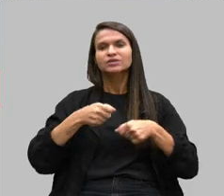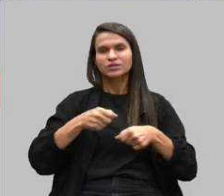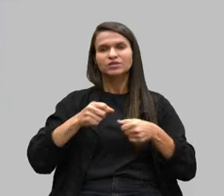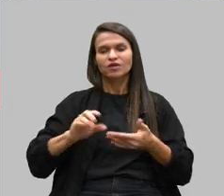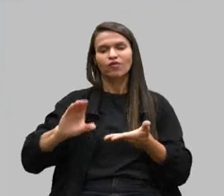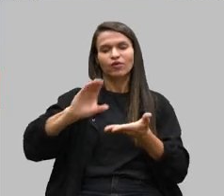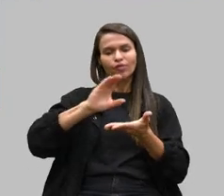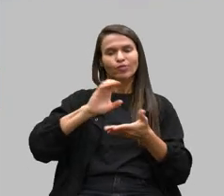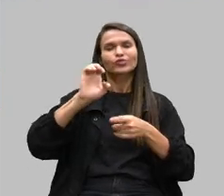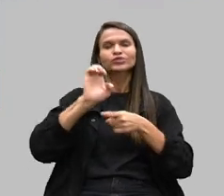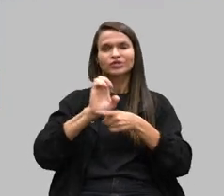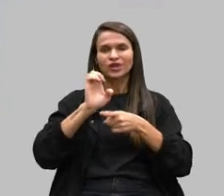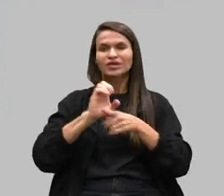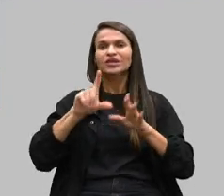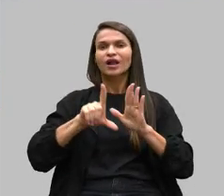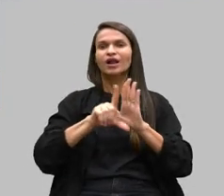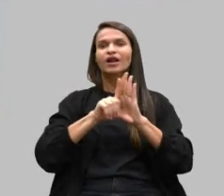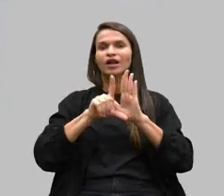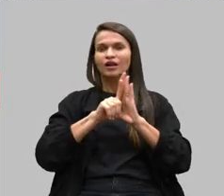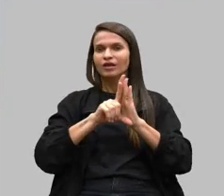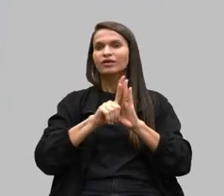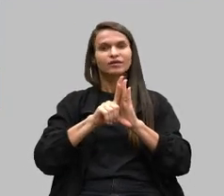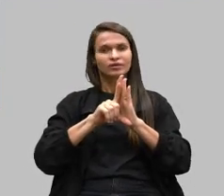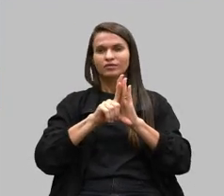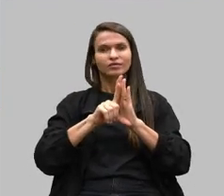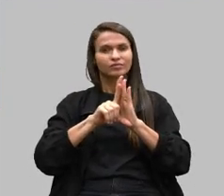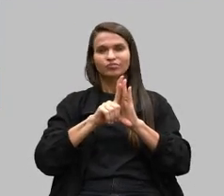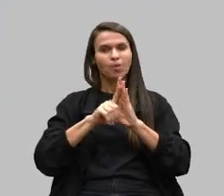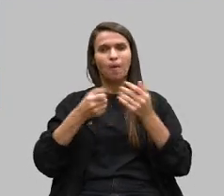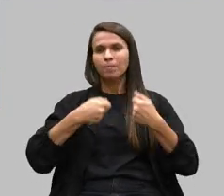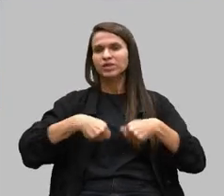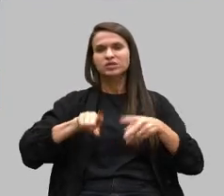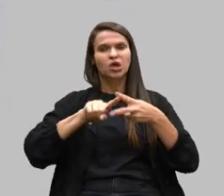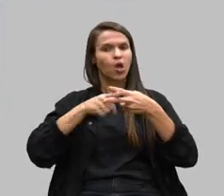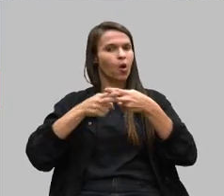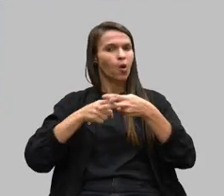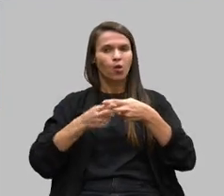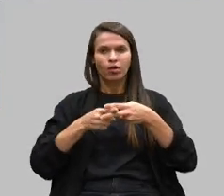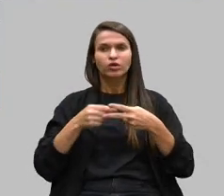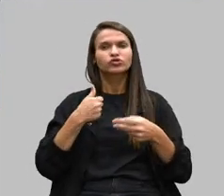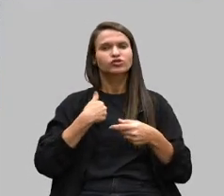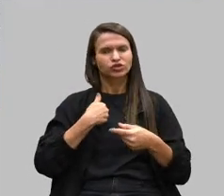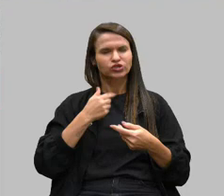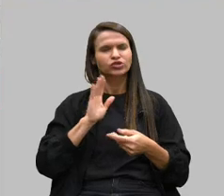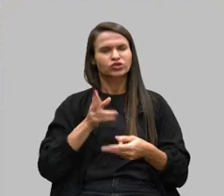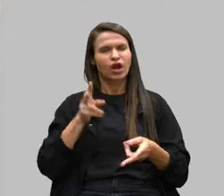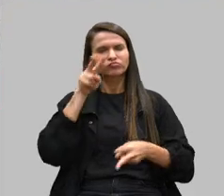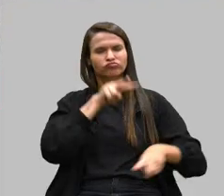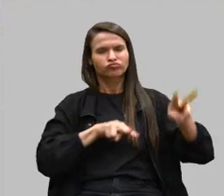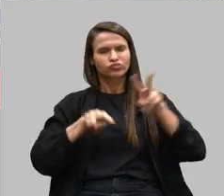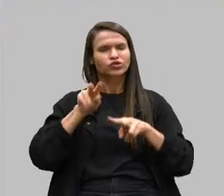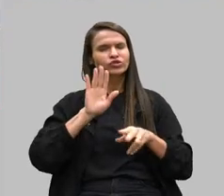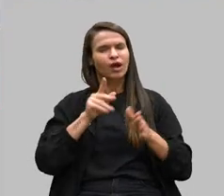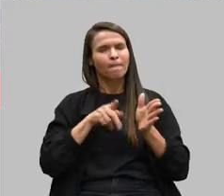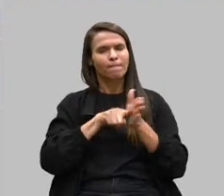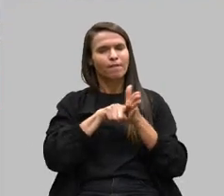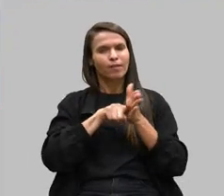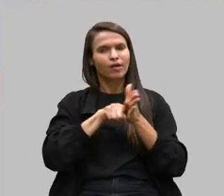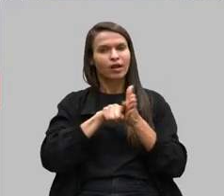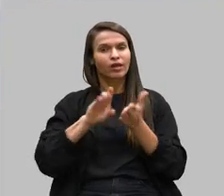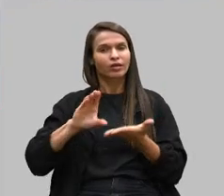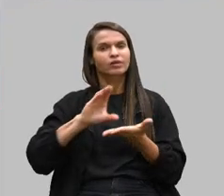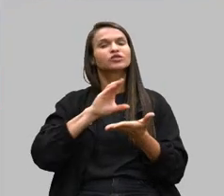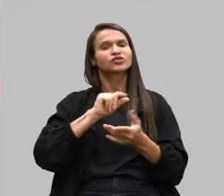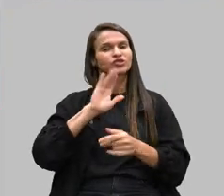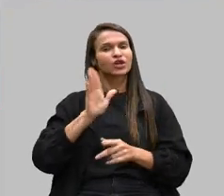estado essa lei tem que ter gente não não precisa de regulamentação eu já olhei muito já tenho pesquisado isso muito aplicação dela já